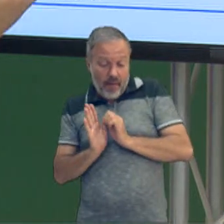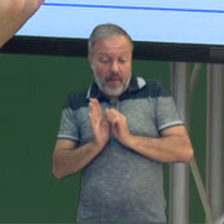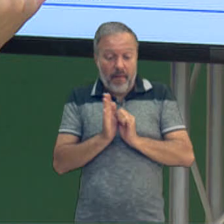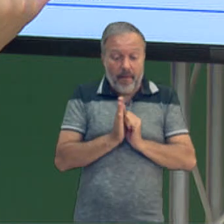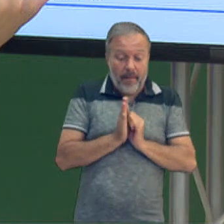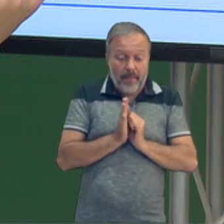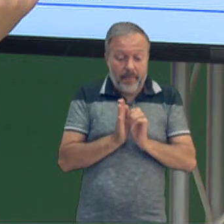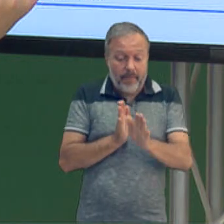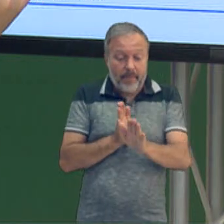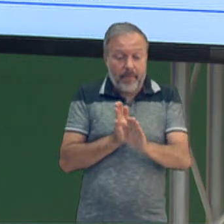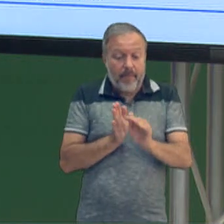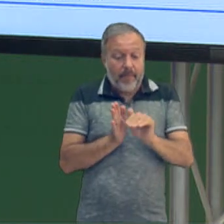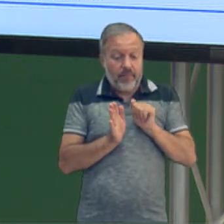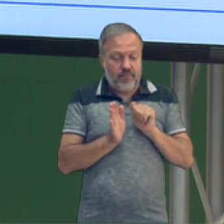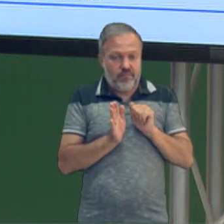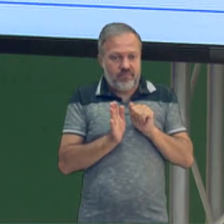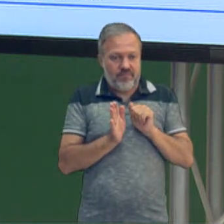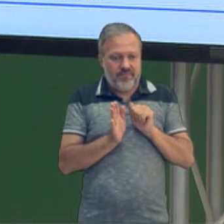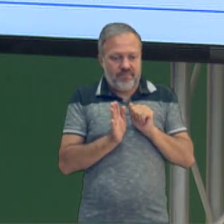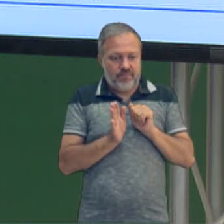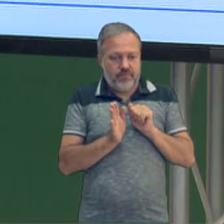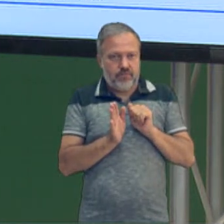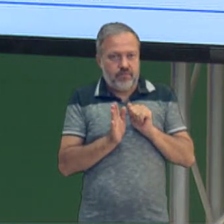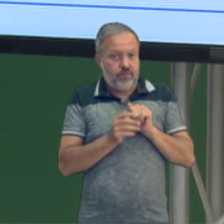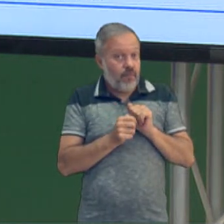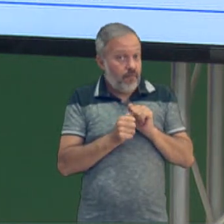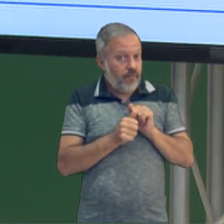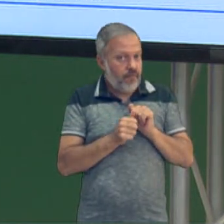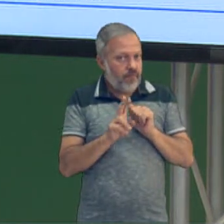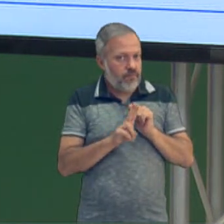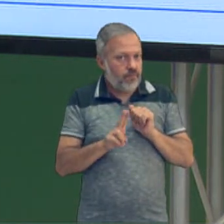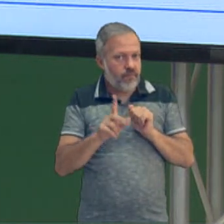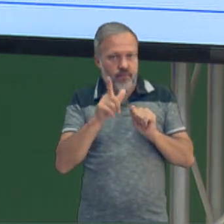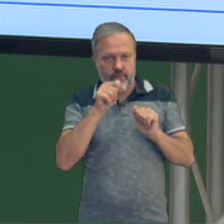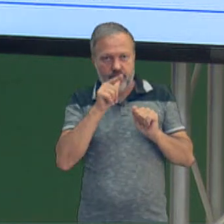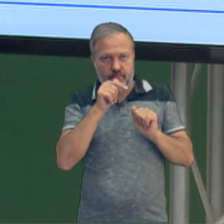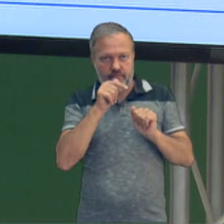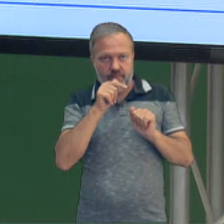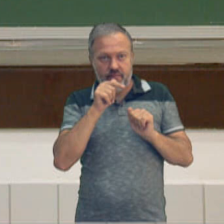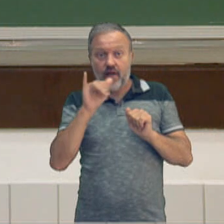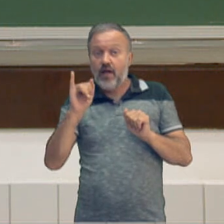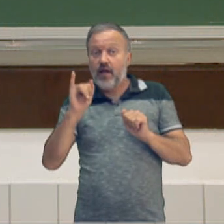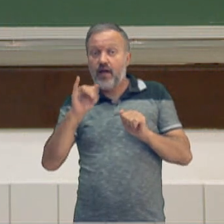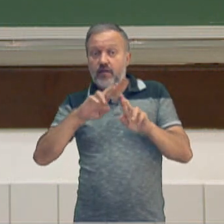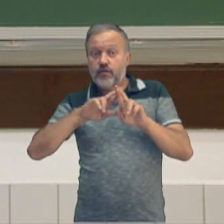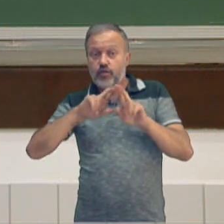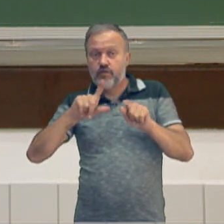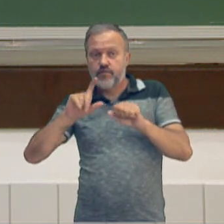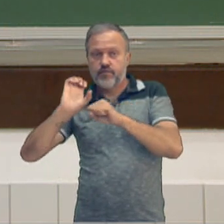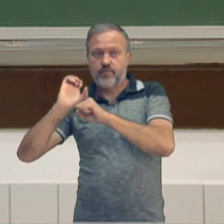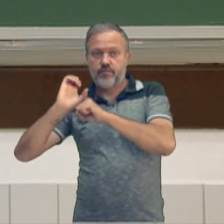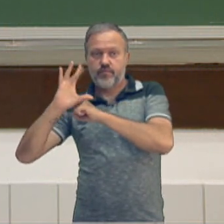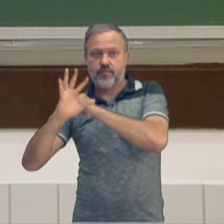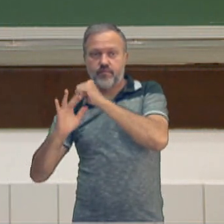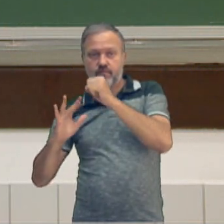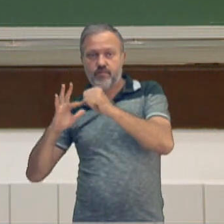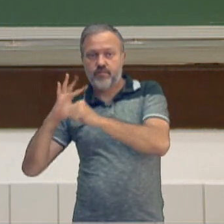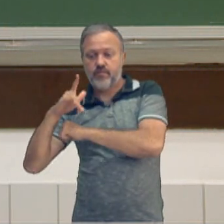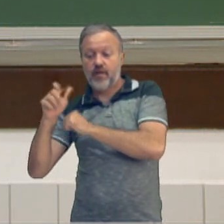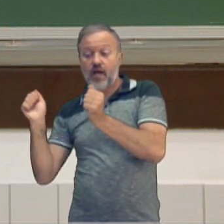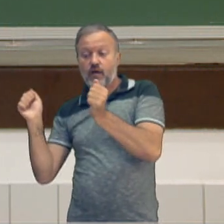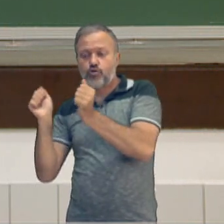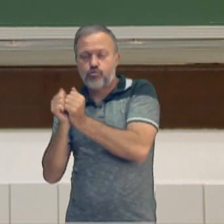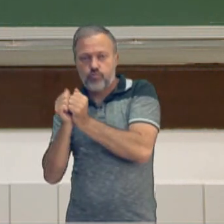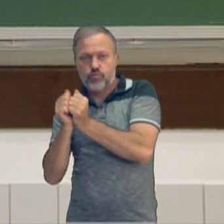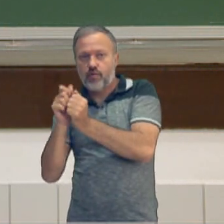armazenar mais lipídio numa molécula do que se eles gostassem de água, porque a água iria junto. Tá? Então, fica